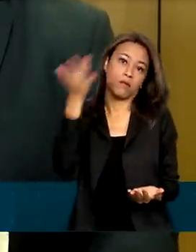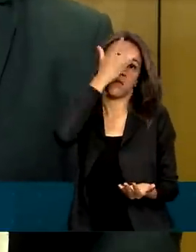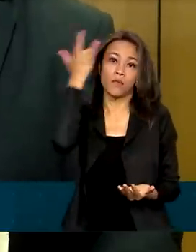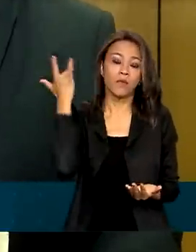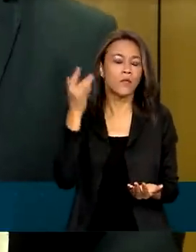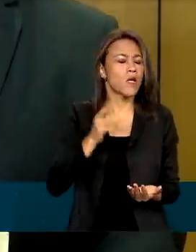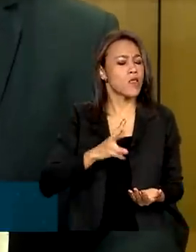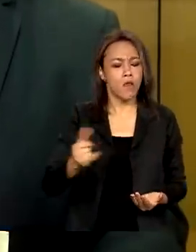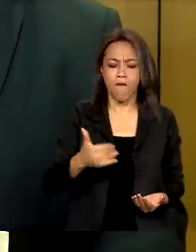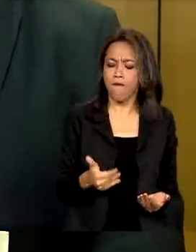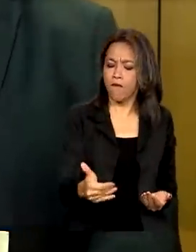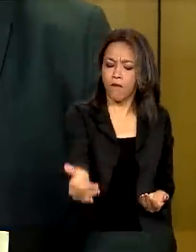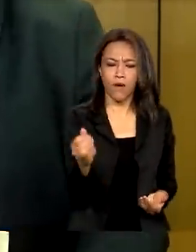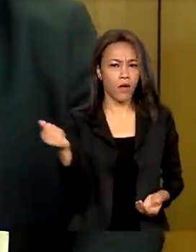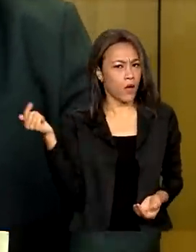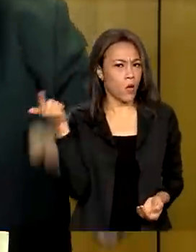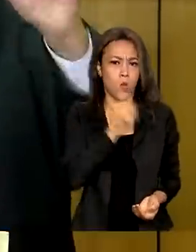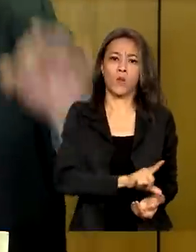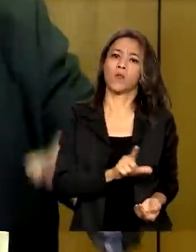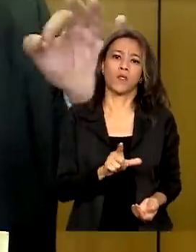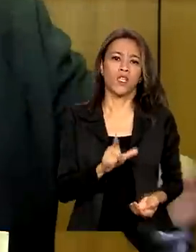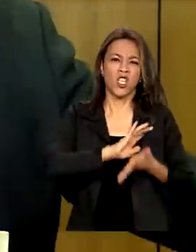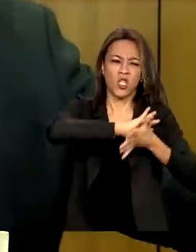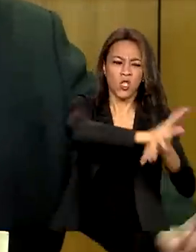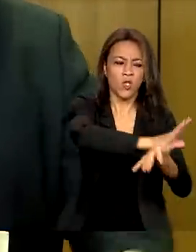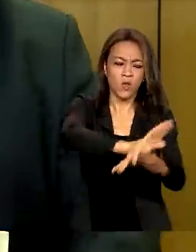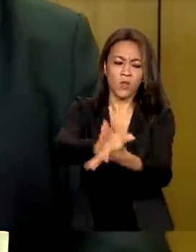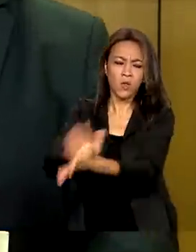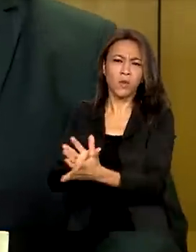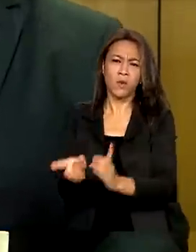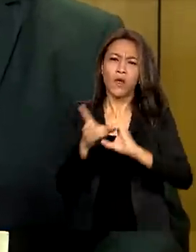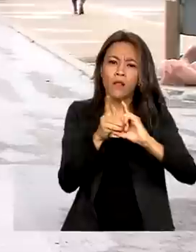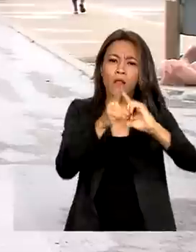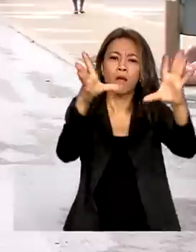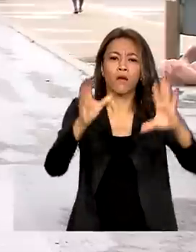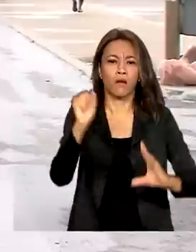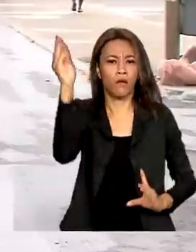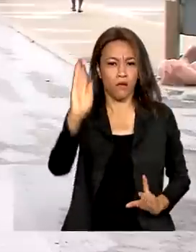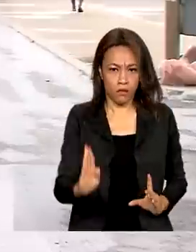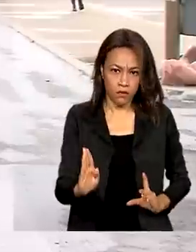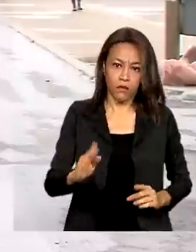não conseguiram destruir a democracia brasileira